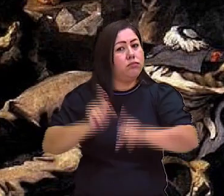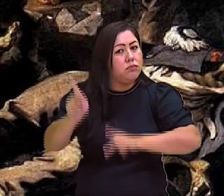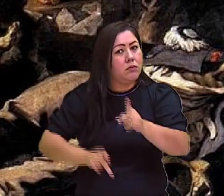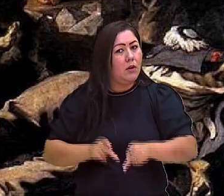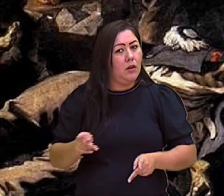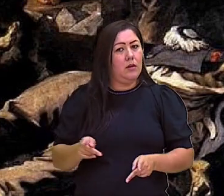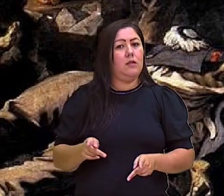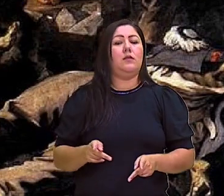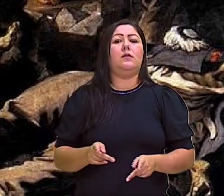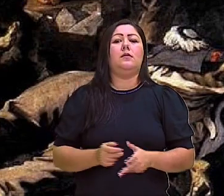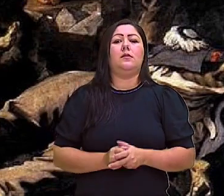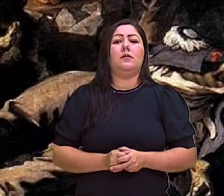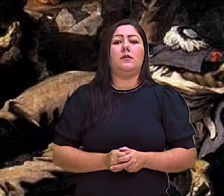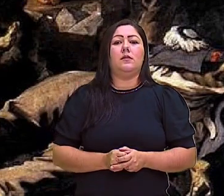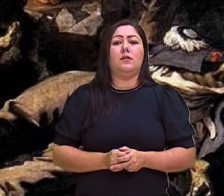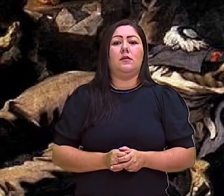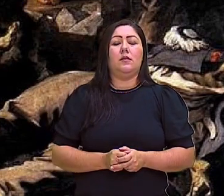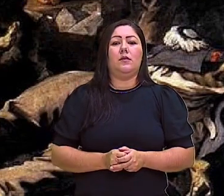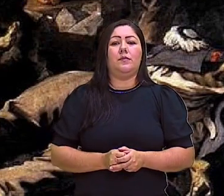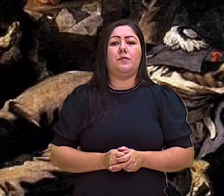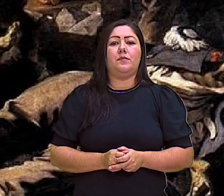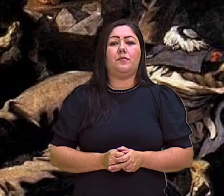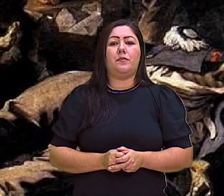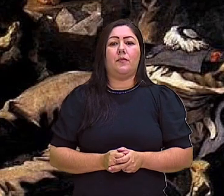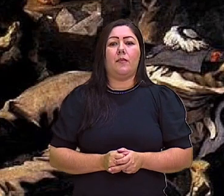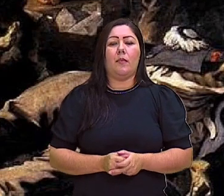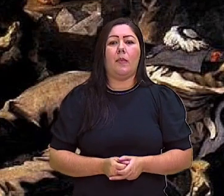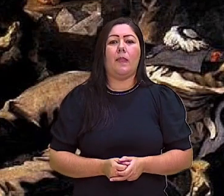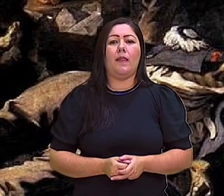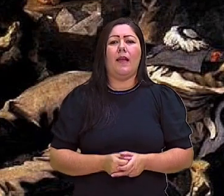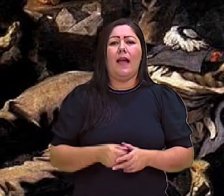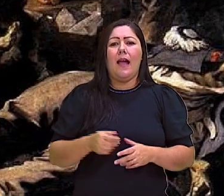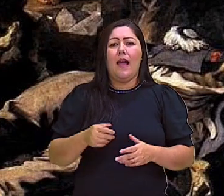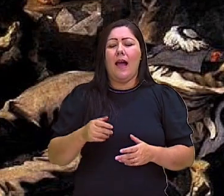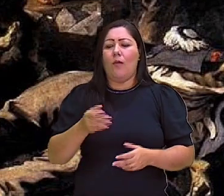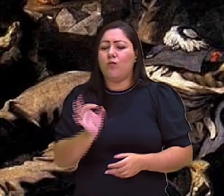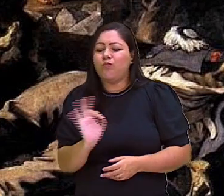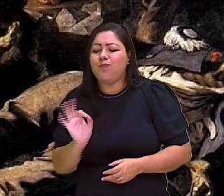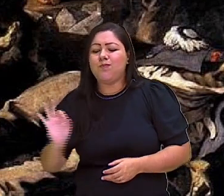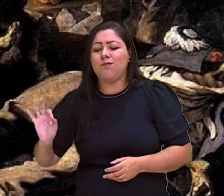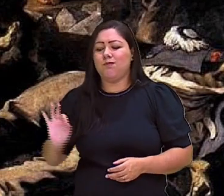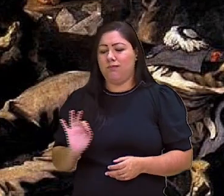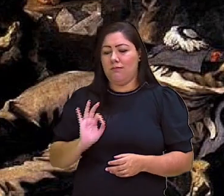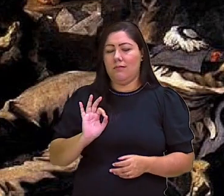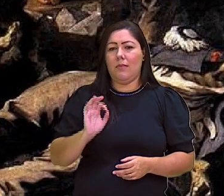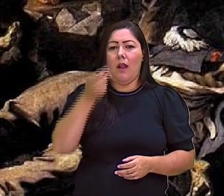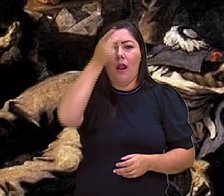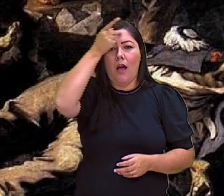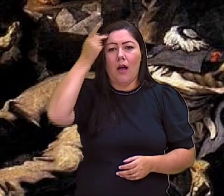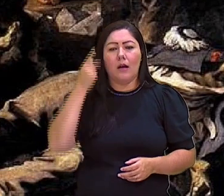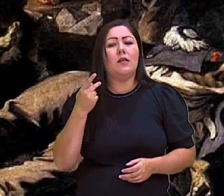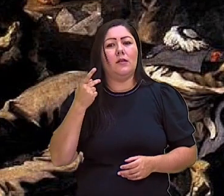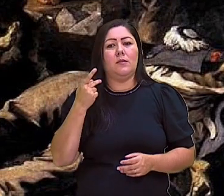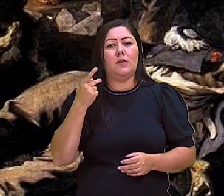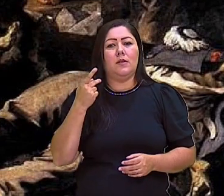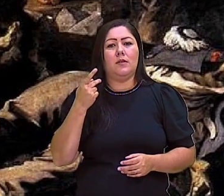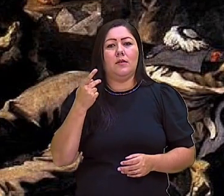corpo, nenhum indivíduo podem exercer a autoridade que dela não